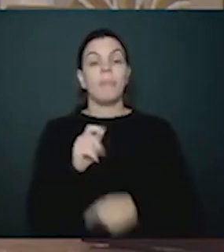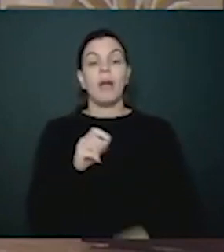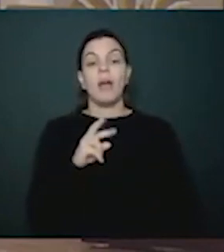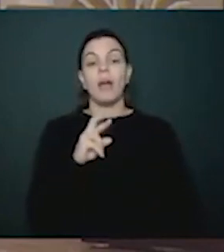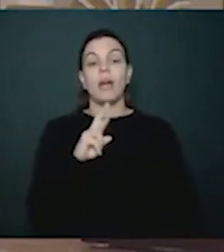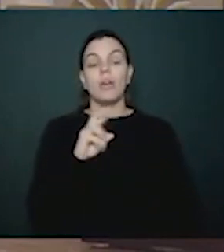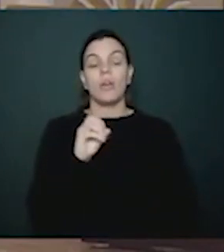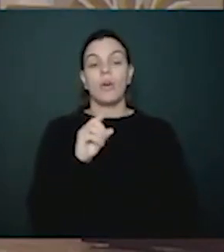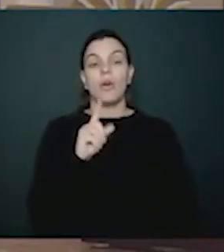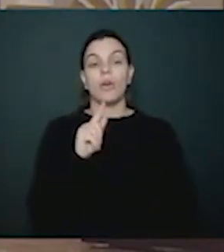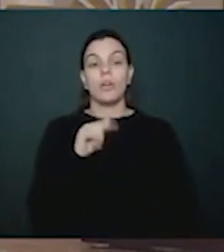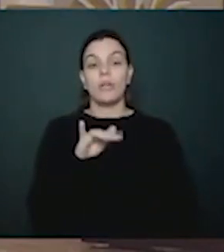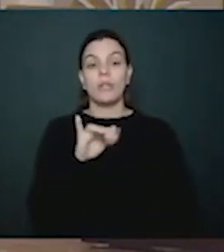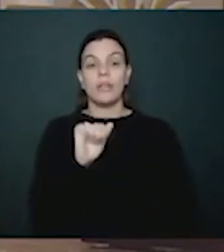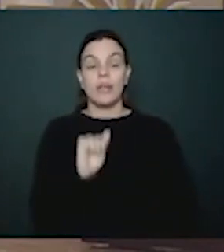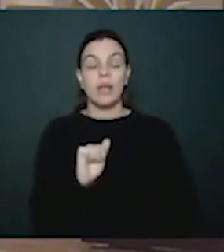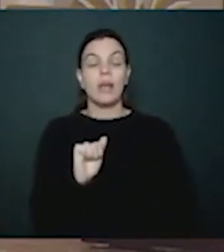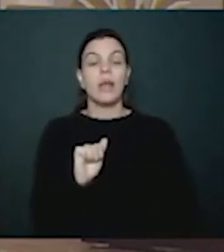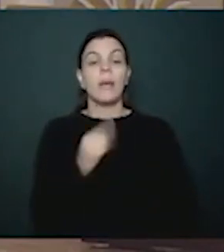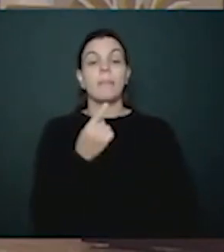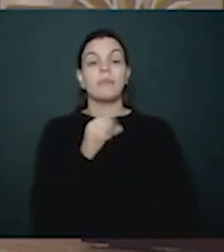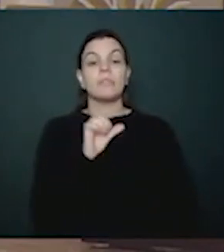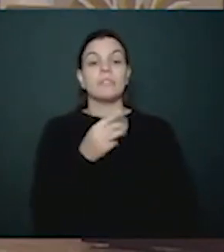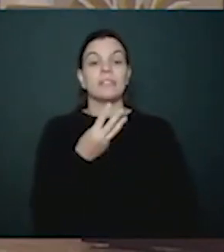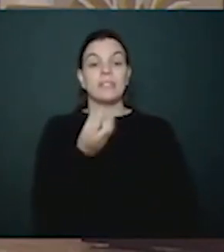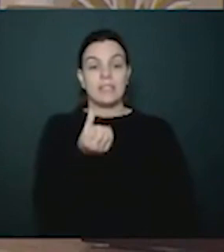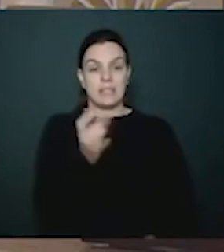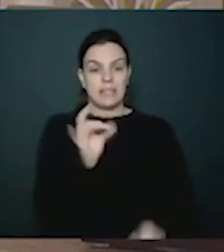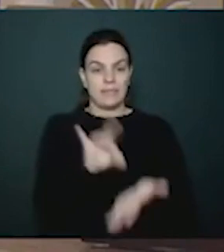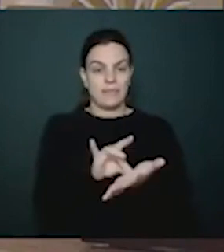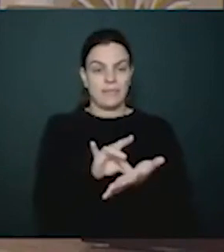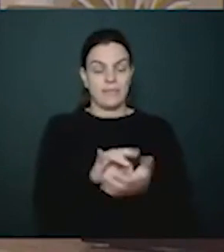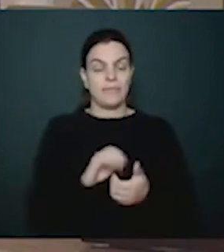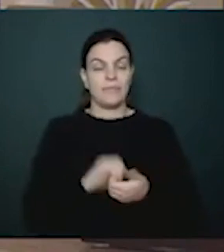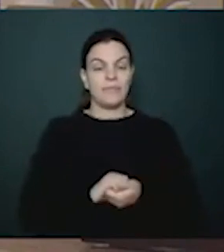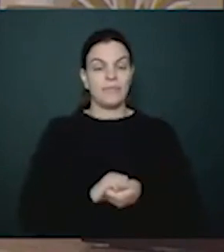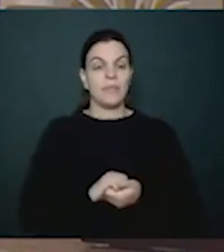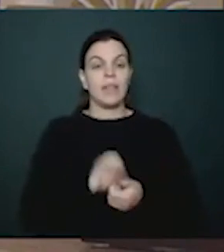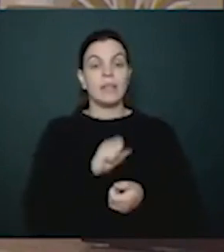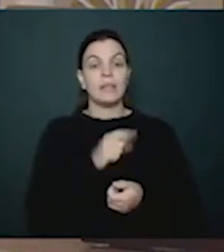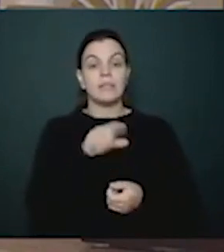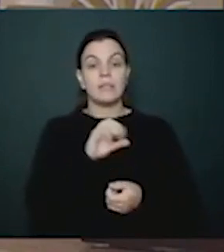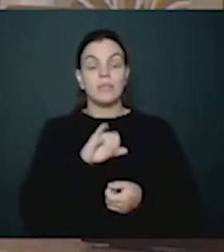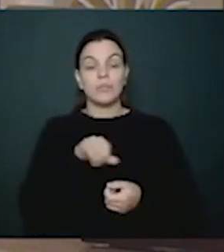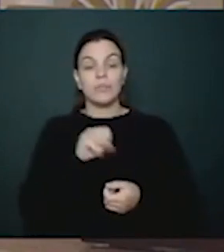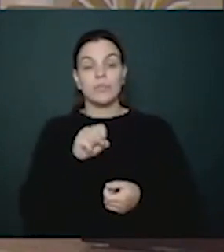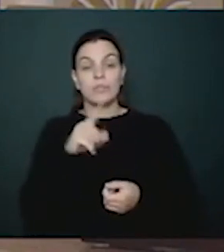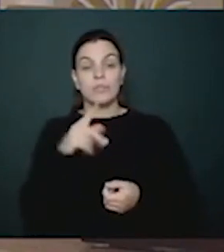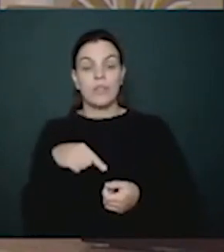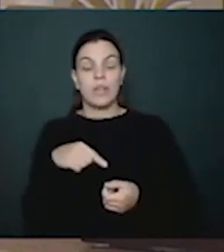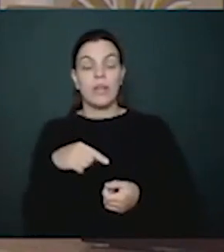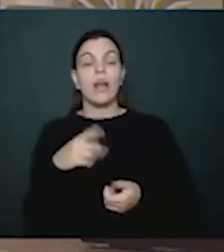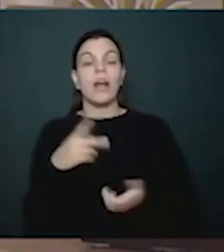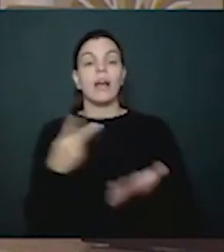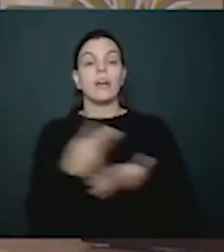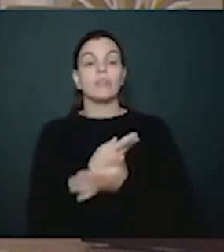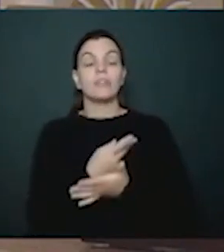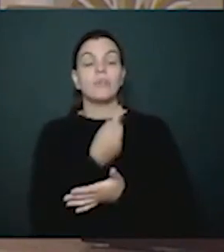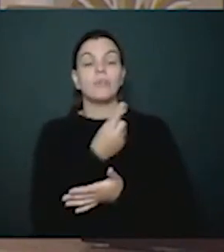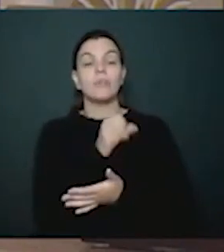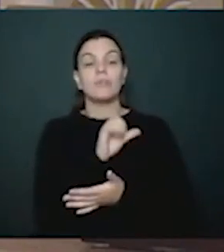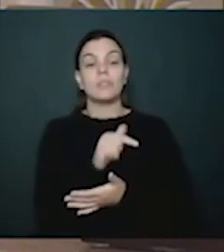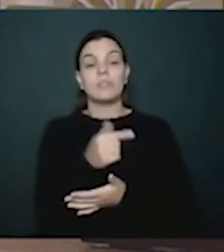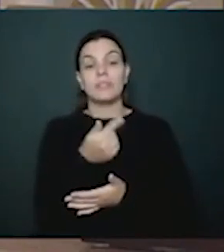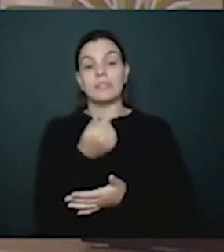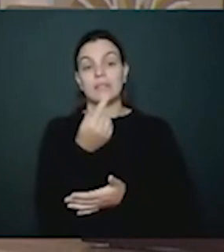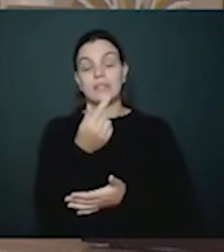A chegada dos Oblatos de São José ocorreu em 1919 e se deu a pedido do bispo de Curitiba,